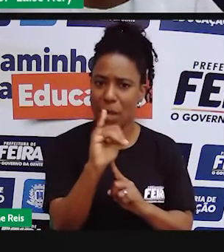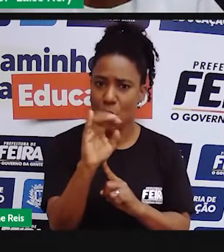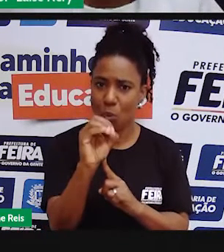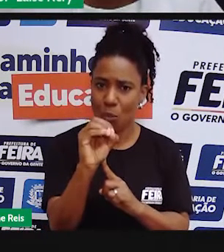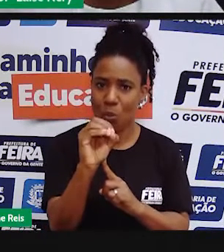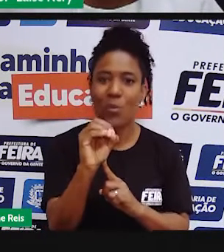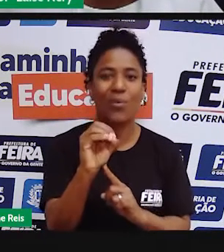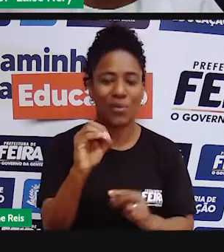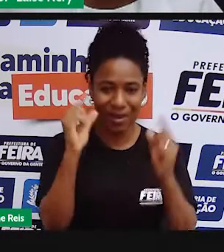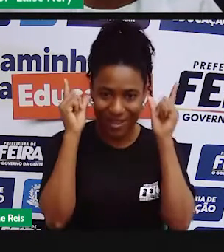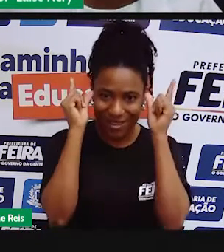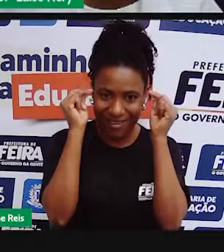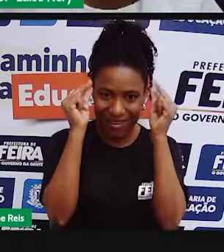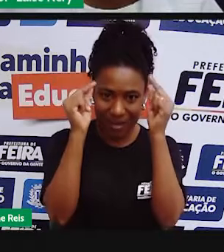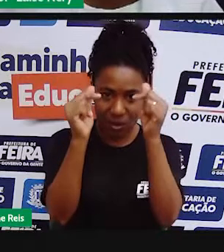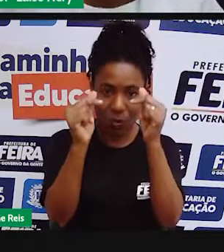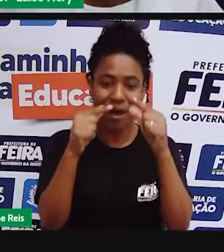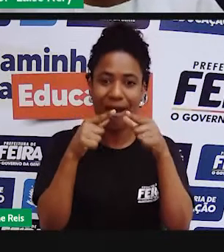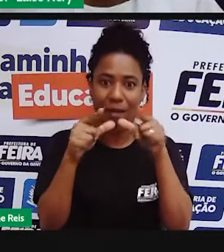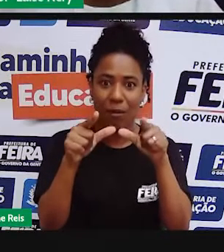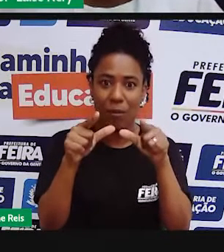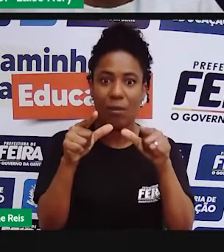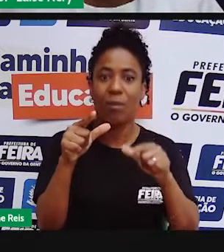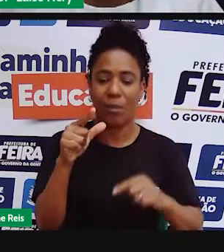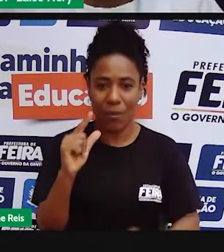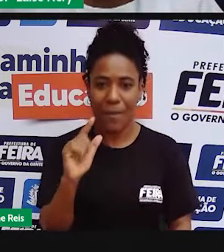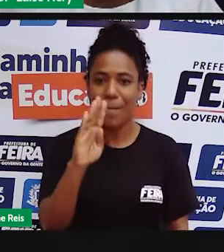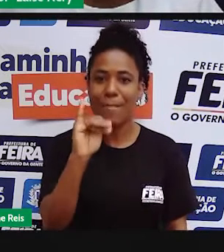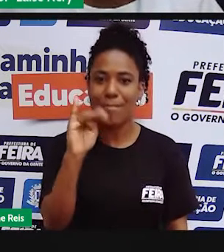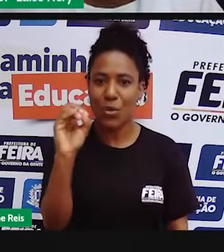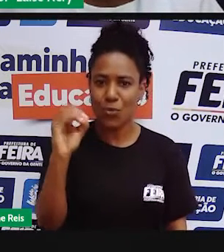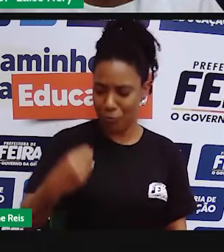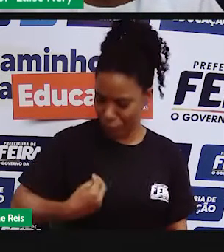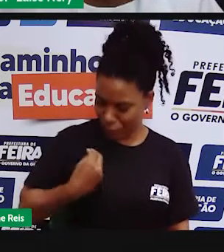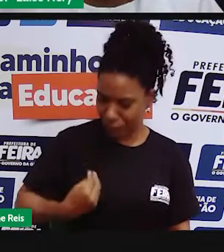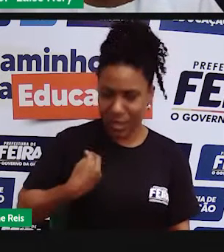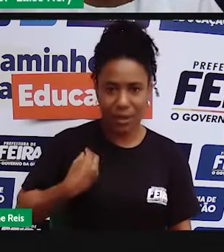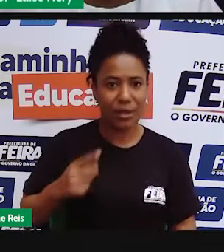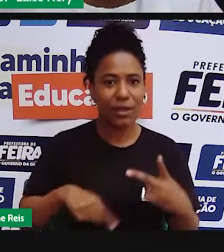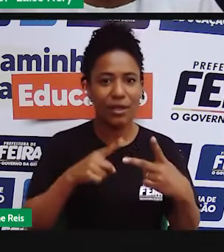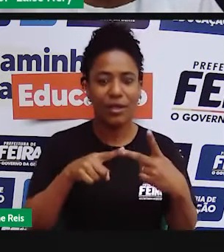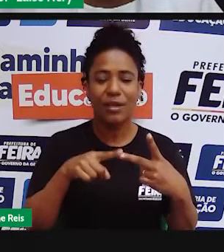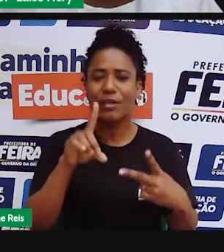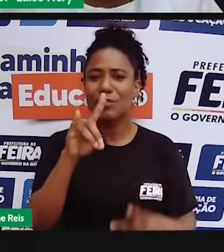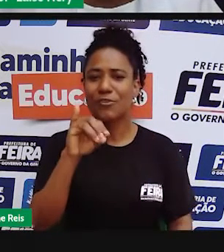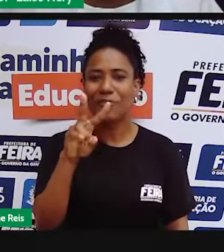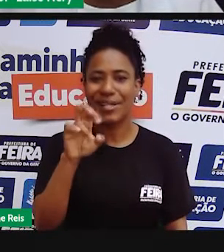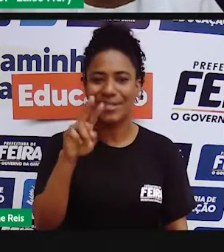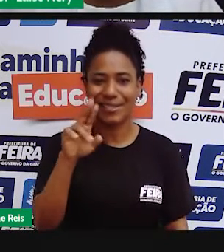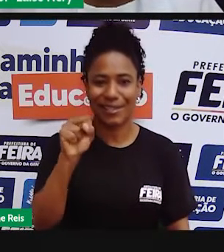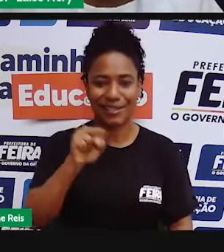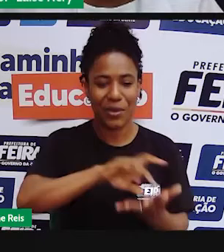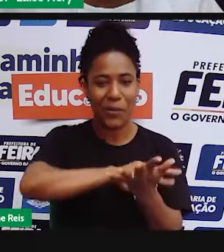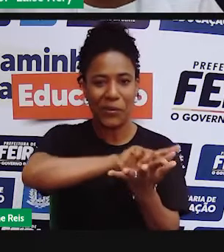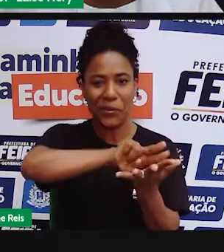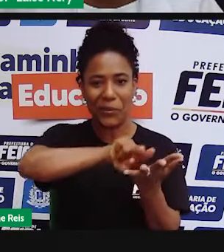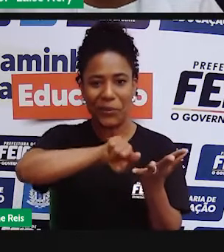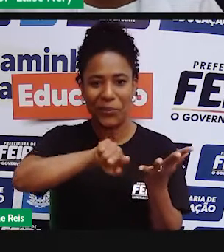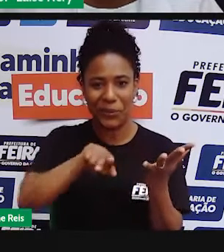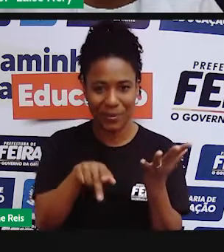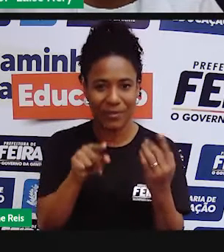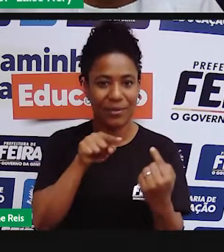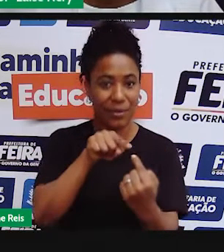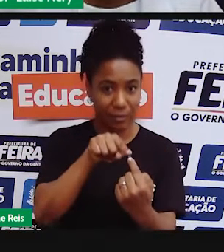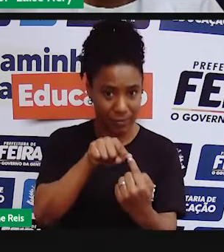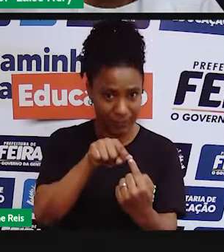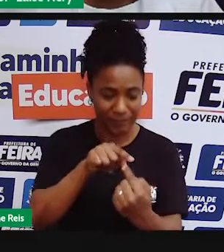bio, que significa vida, mais a palavra diversidade, que significa variedade.